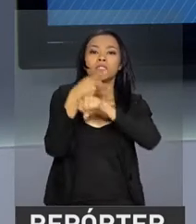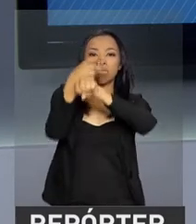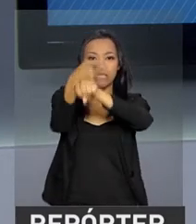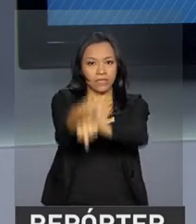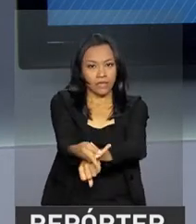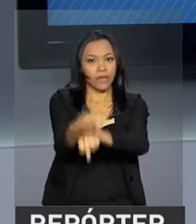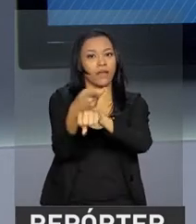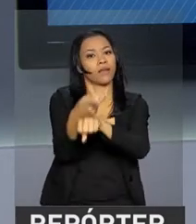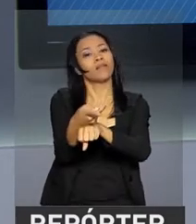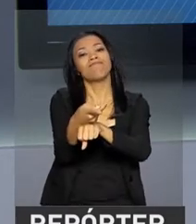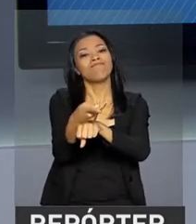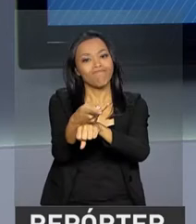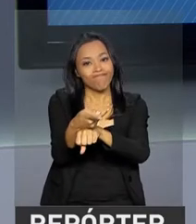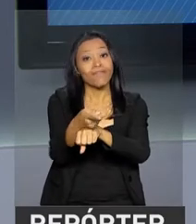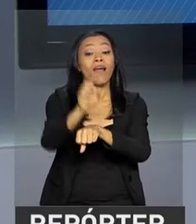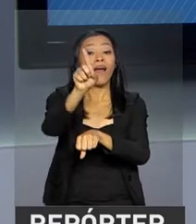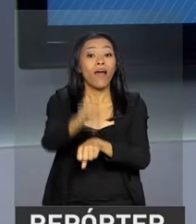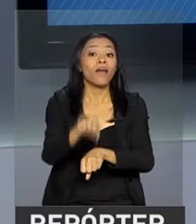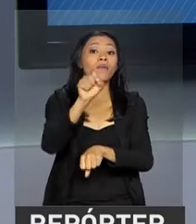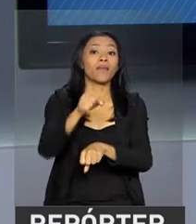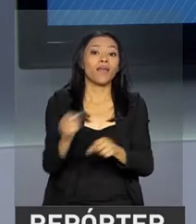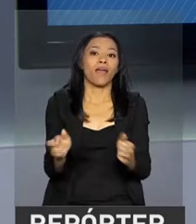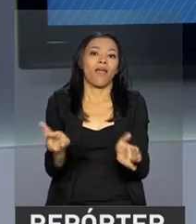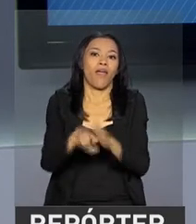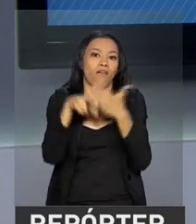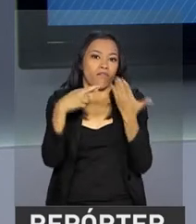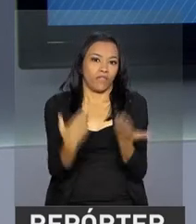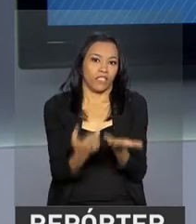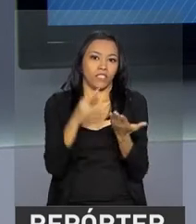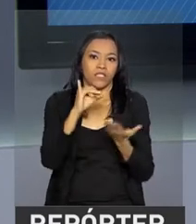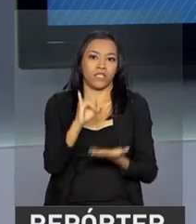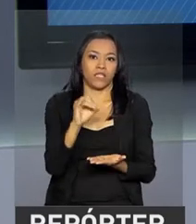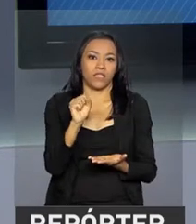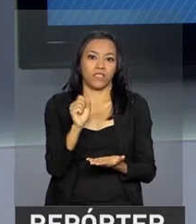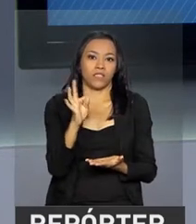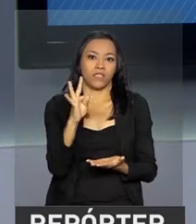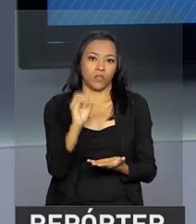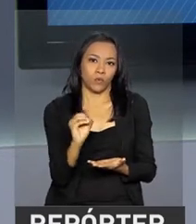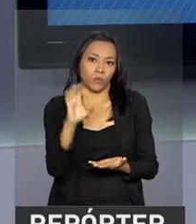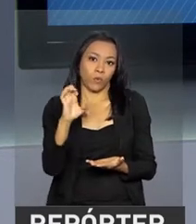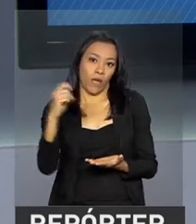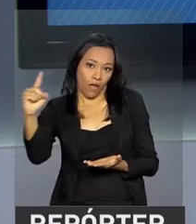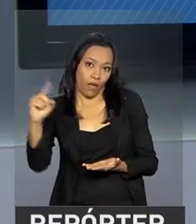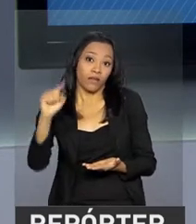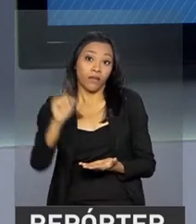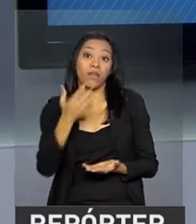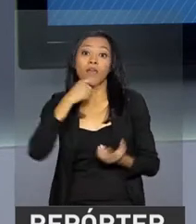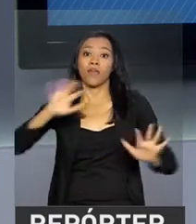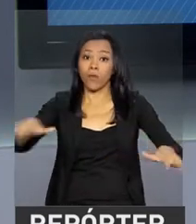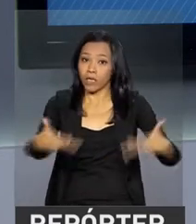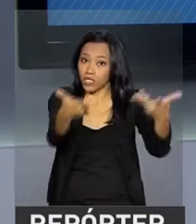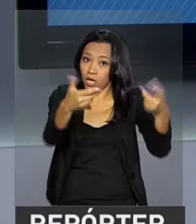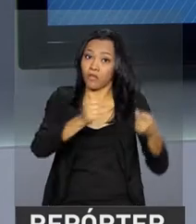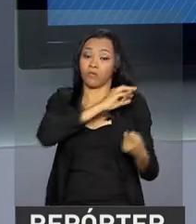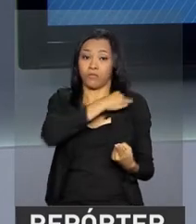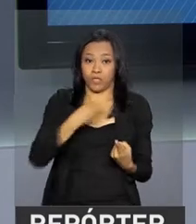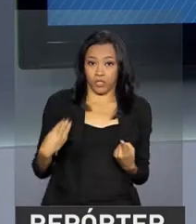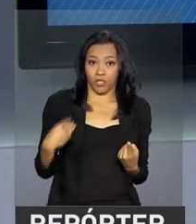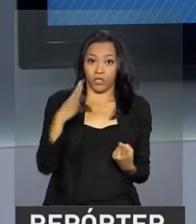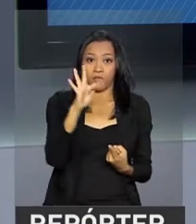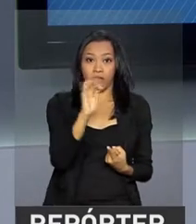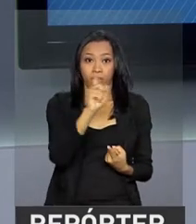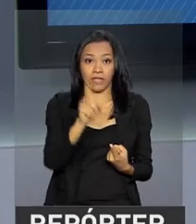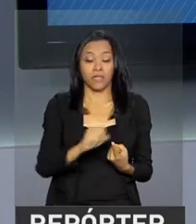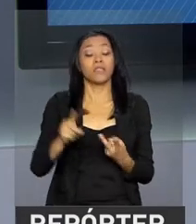brasileiro do ano realizado pela revista isto é entre os homenageados estão o ministro da fazenda e henrique meirelles eo presidente